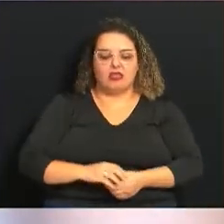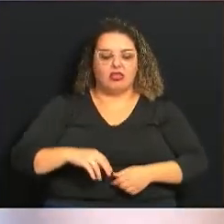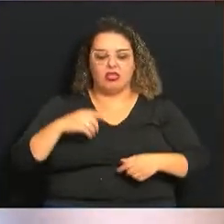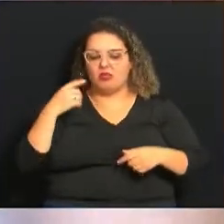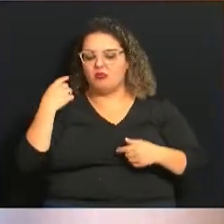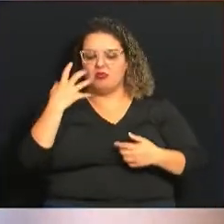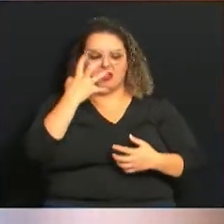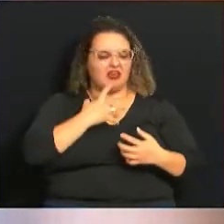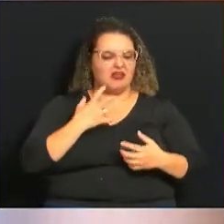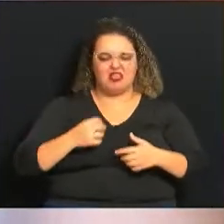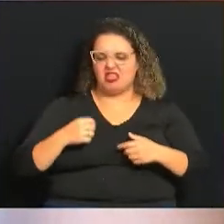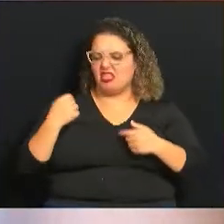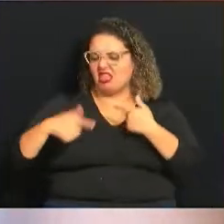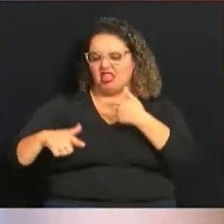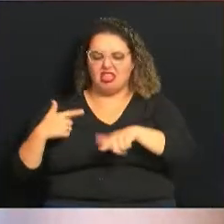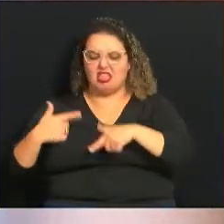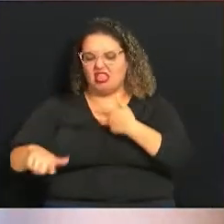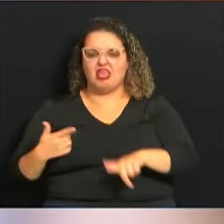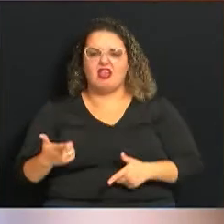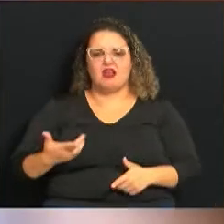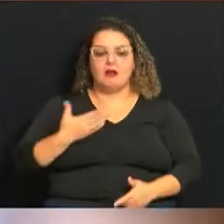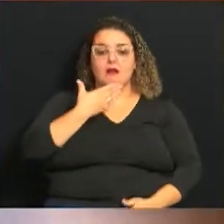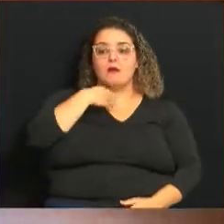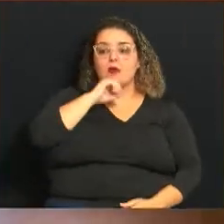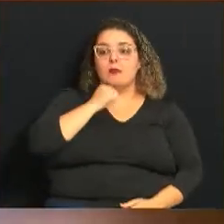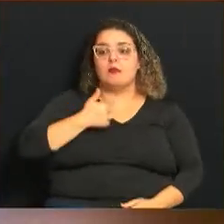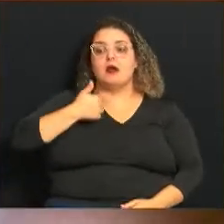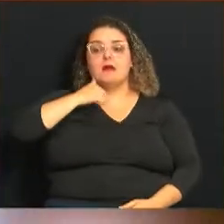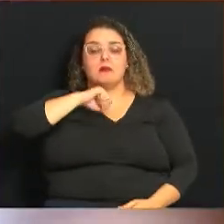meu padrasto e meu pai.